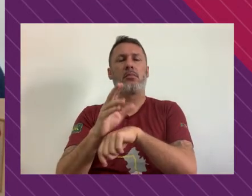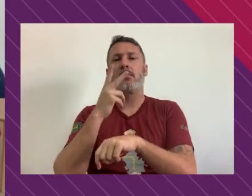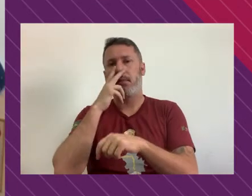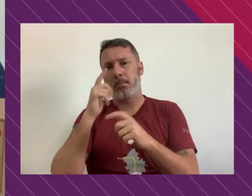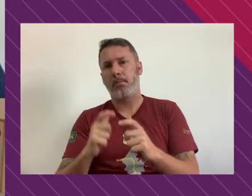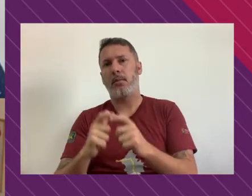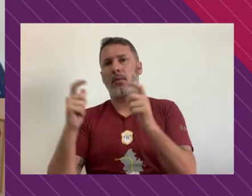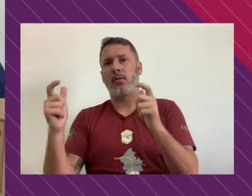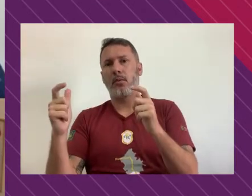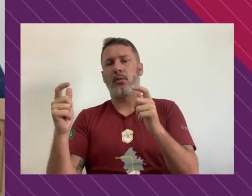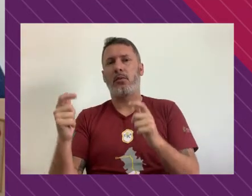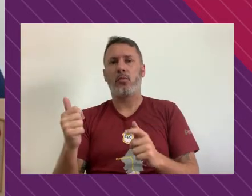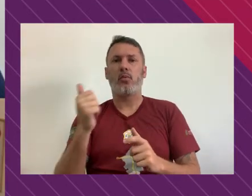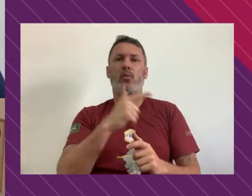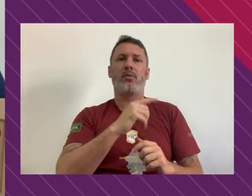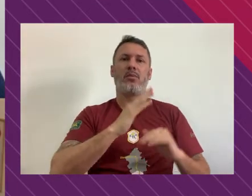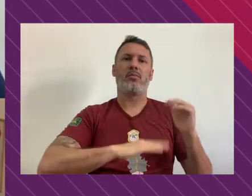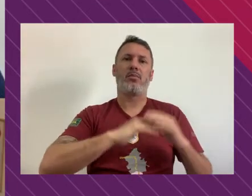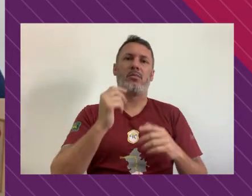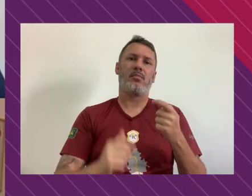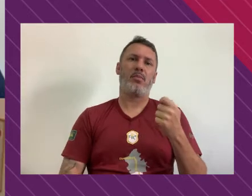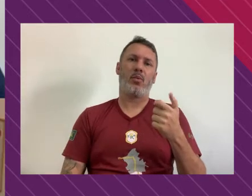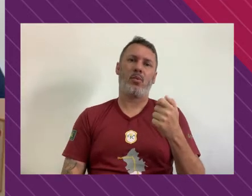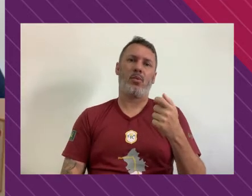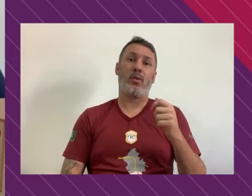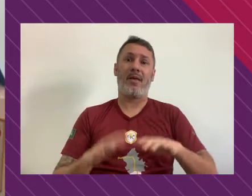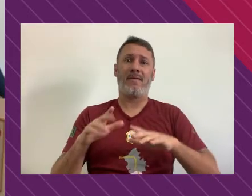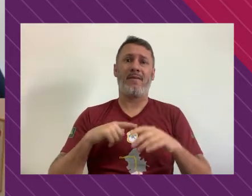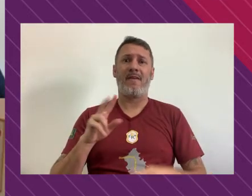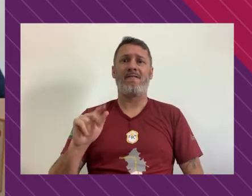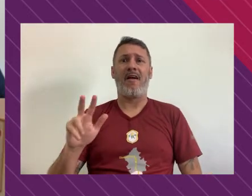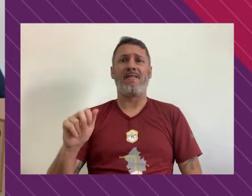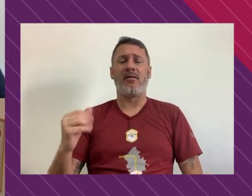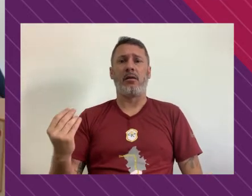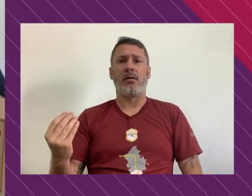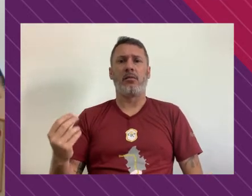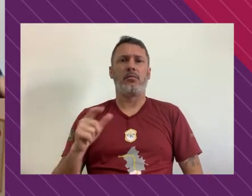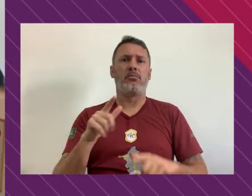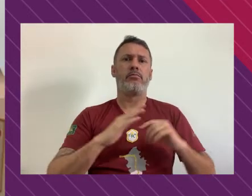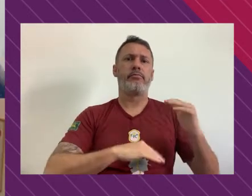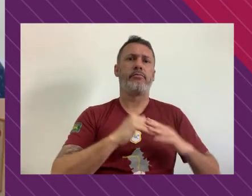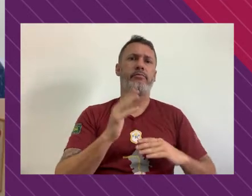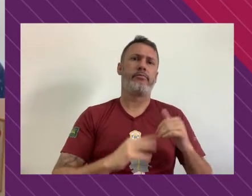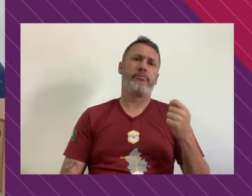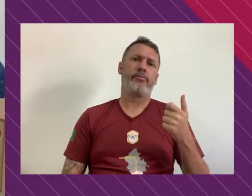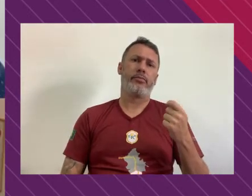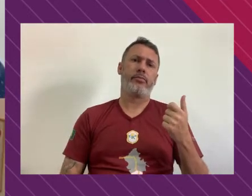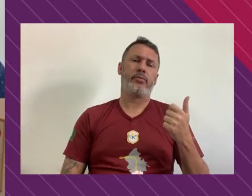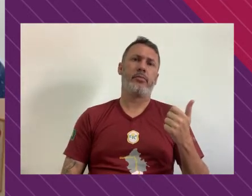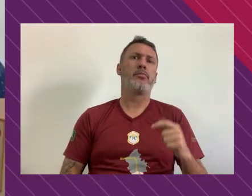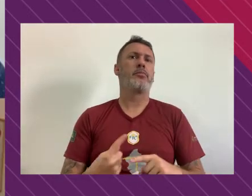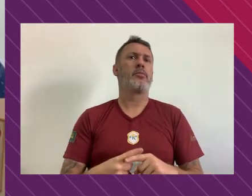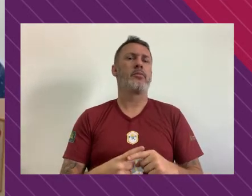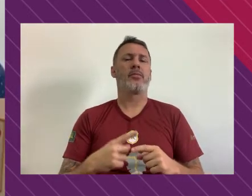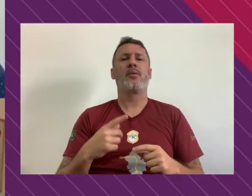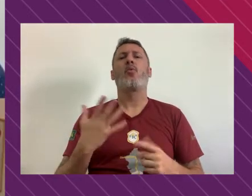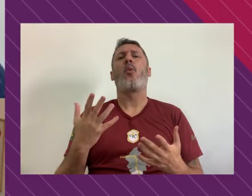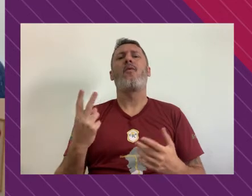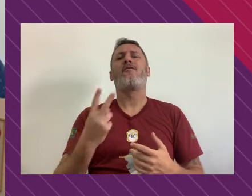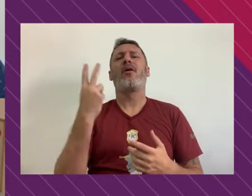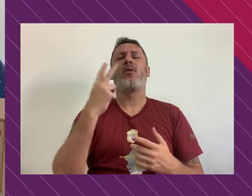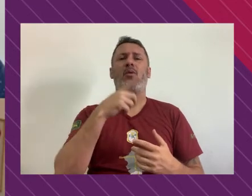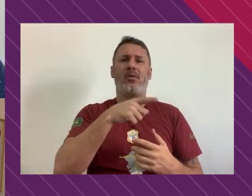do que o número de profissionais que a gente tem. Então, qual é o valor para o profissional que olha para o ambiente da